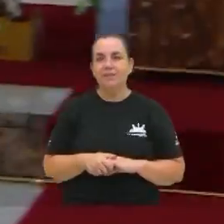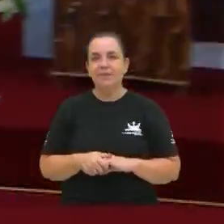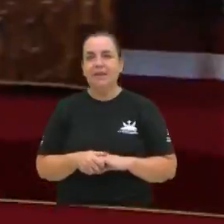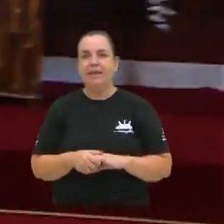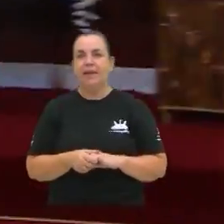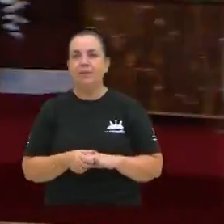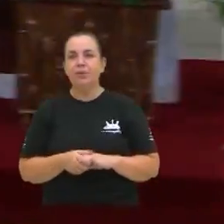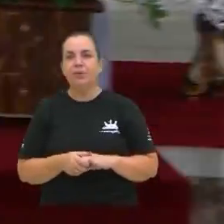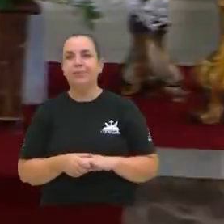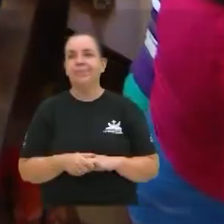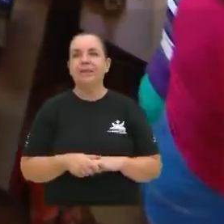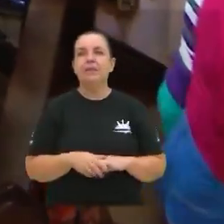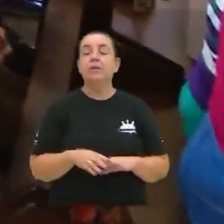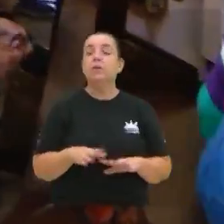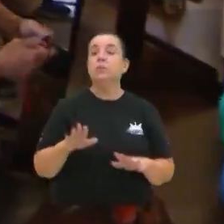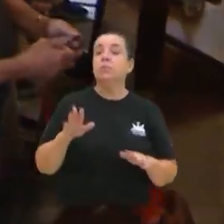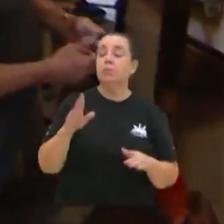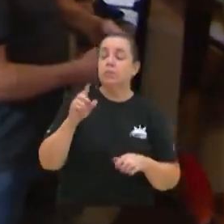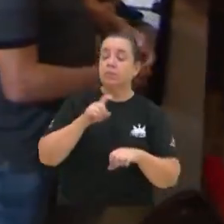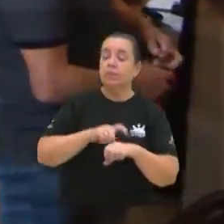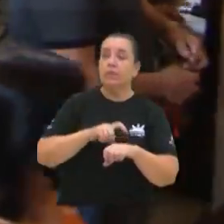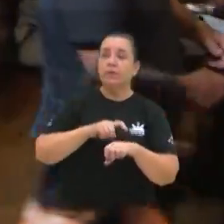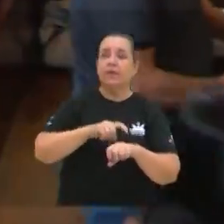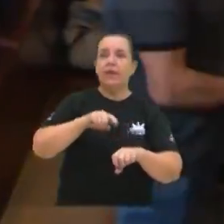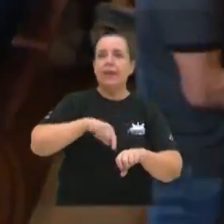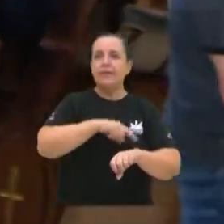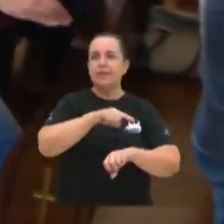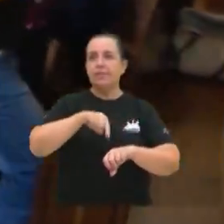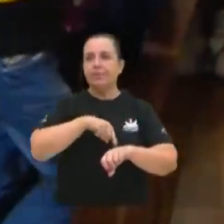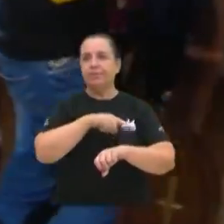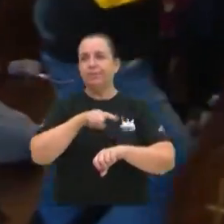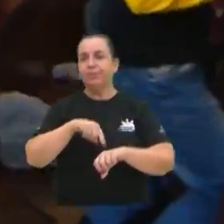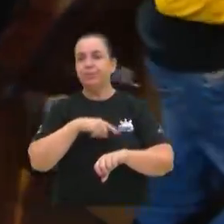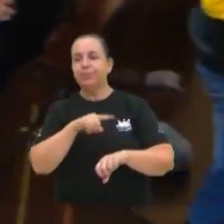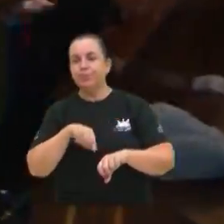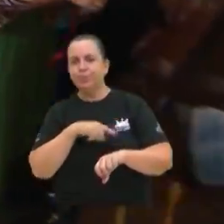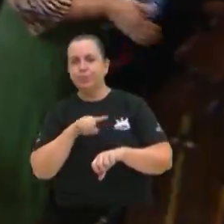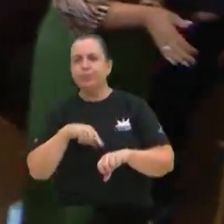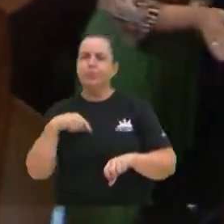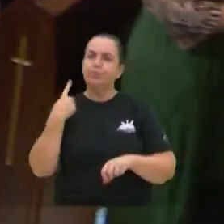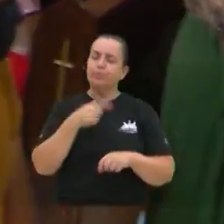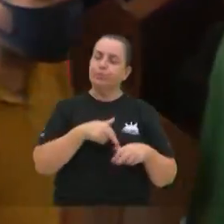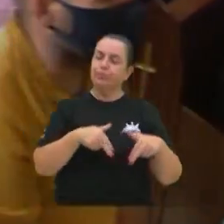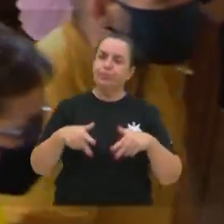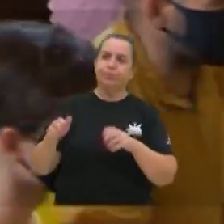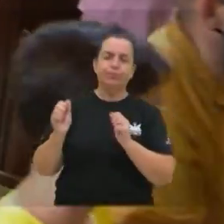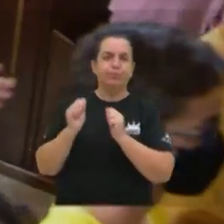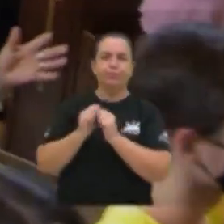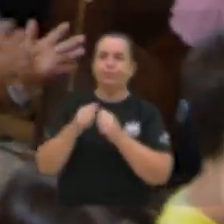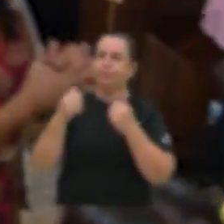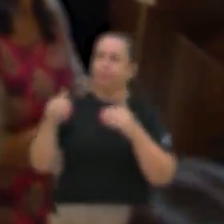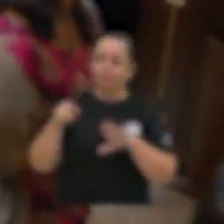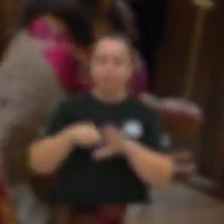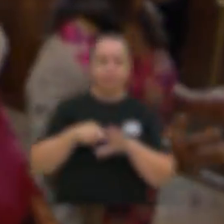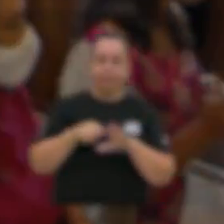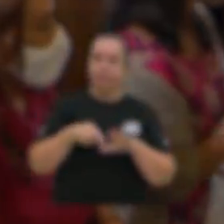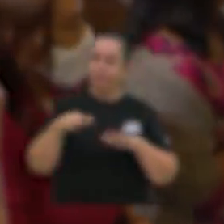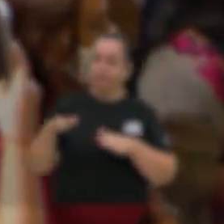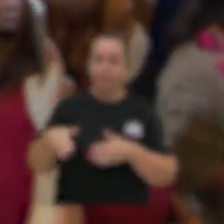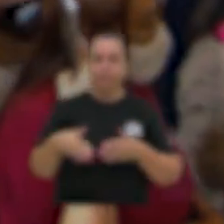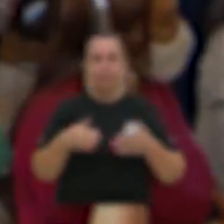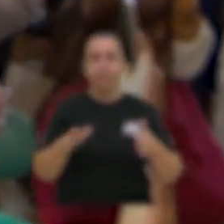O tempo passa e com ele caminhamos todos juntos sem parar. Nossos passos